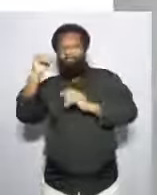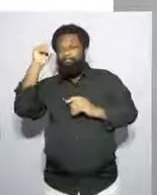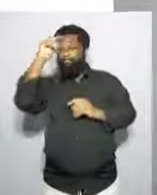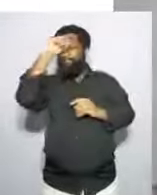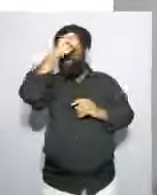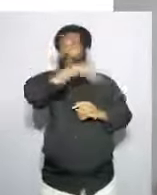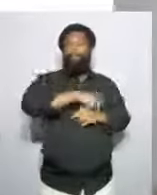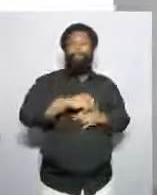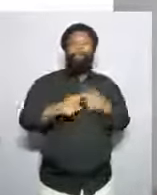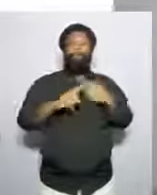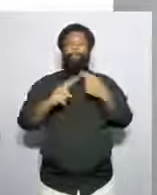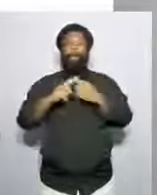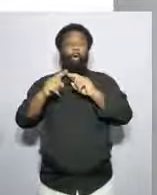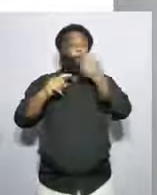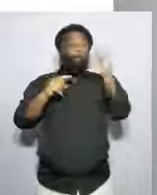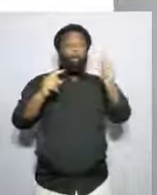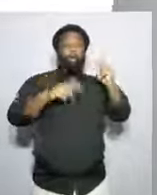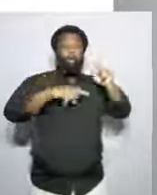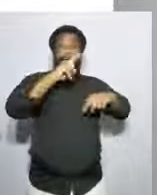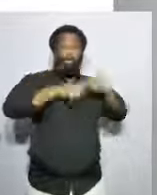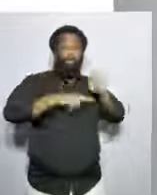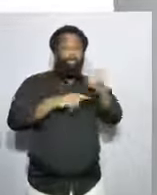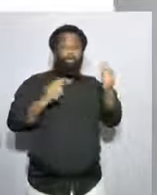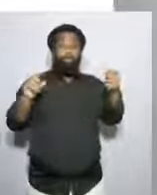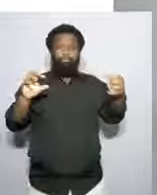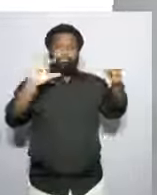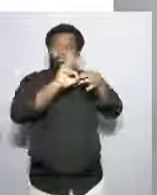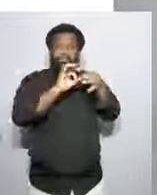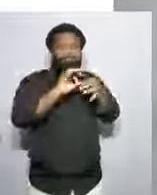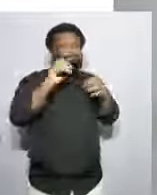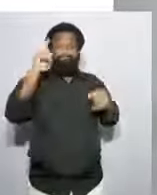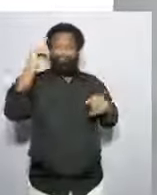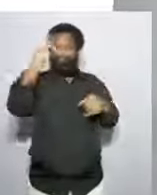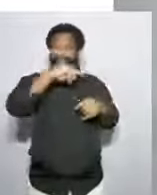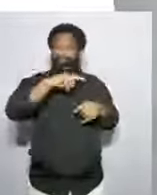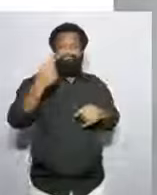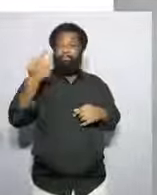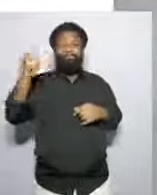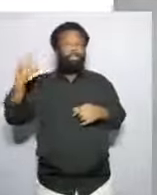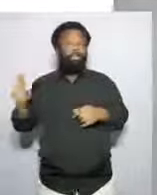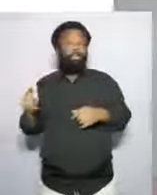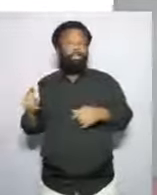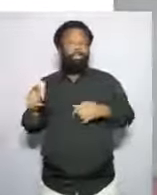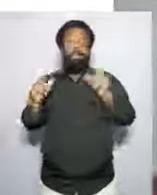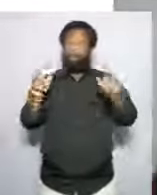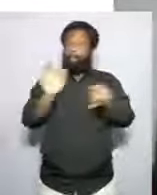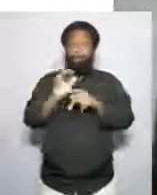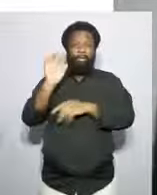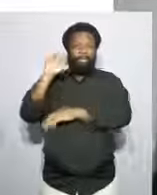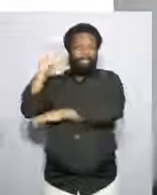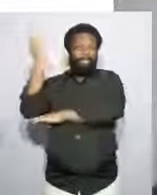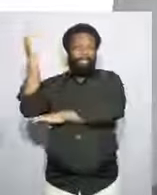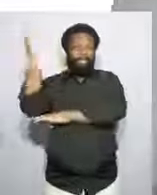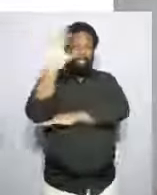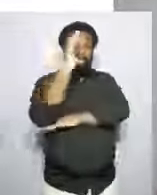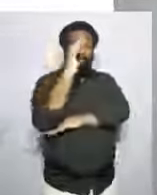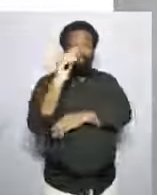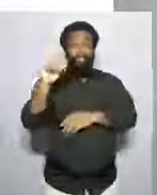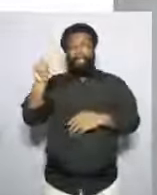porque eles têm baixa reatividade, ou seja, eles não costumam naturalmente